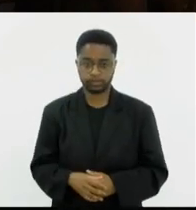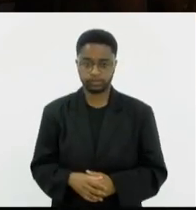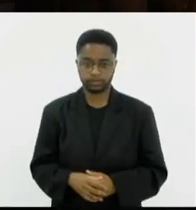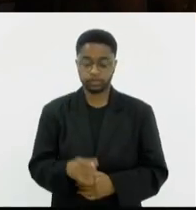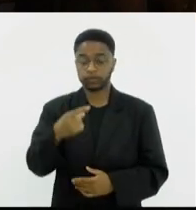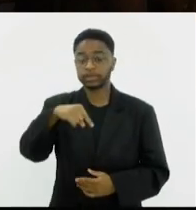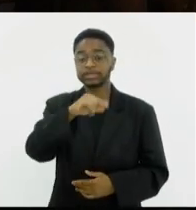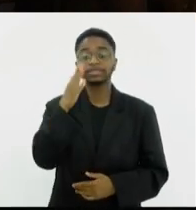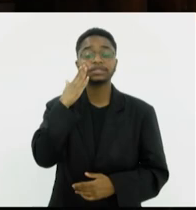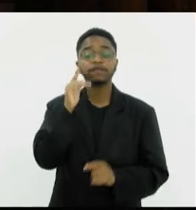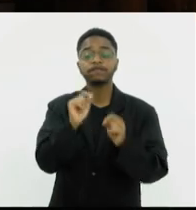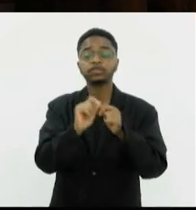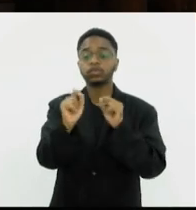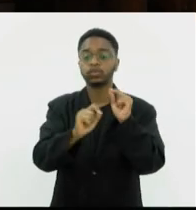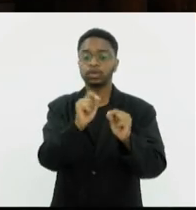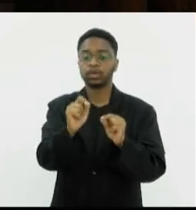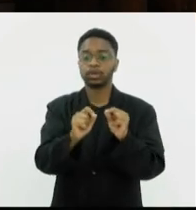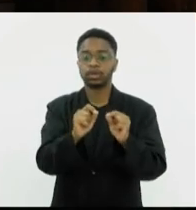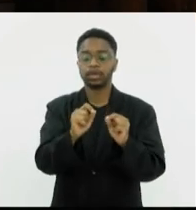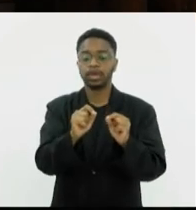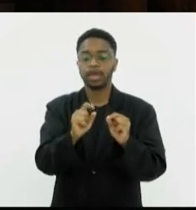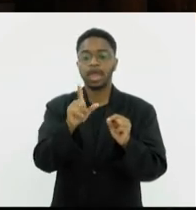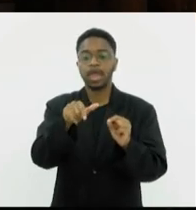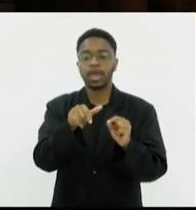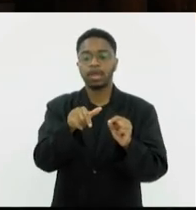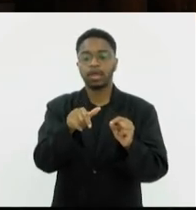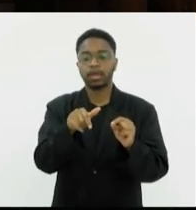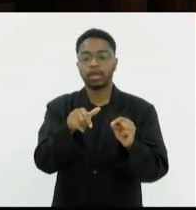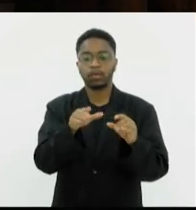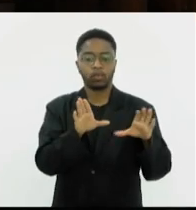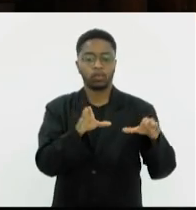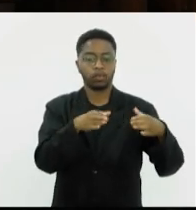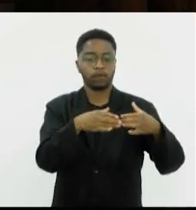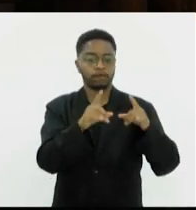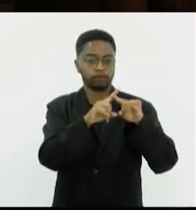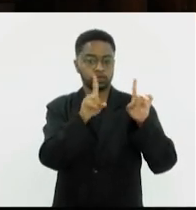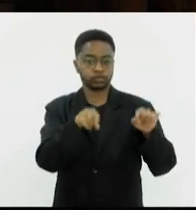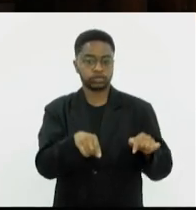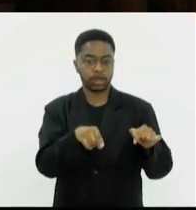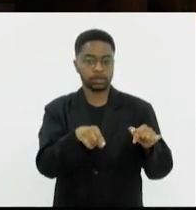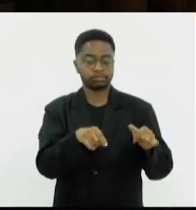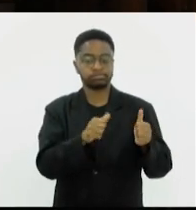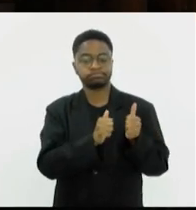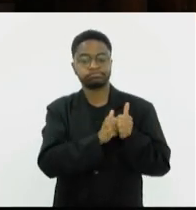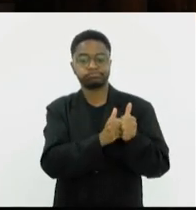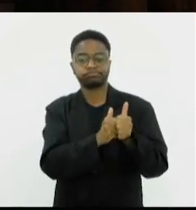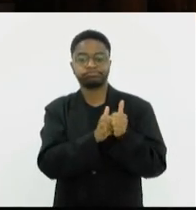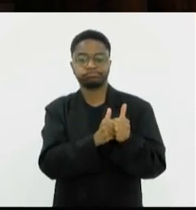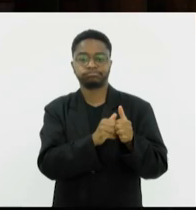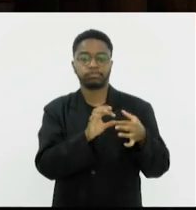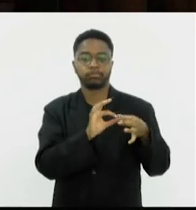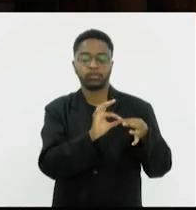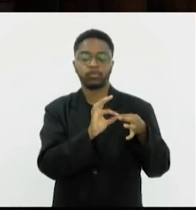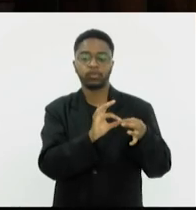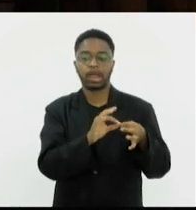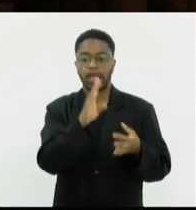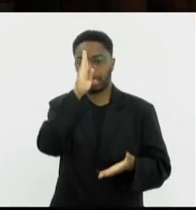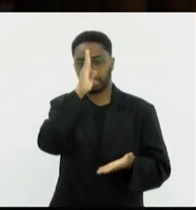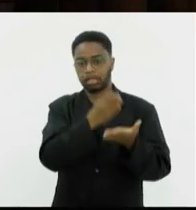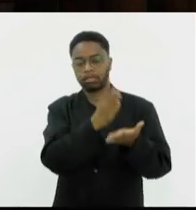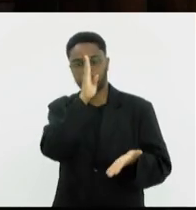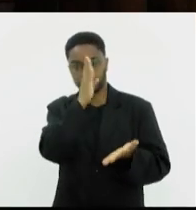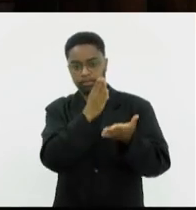sabem fazer é arrastar meia dúzia de servidores, coitados, que vivem acreditando